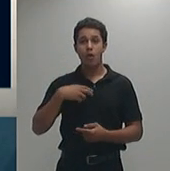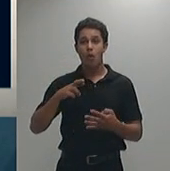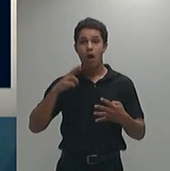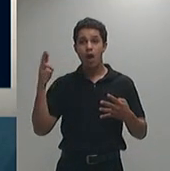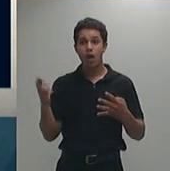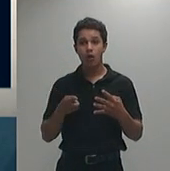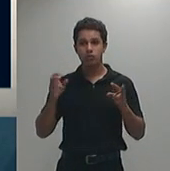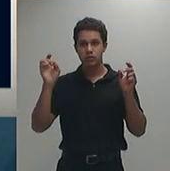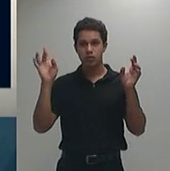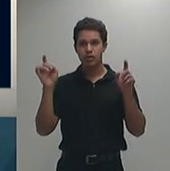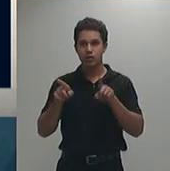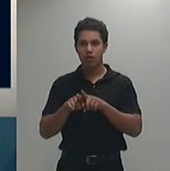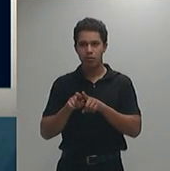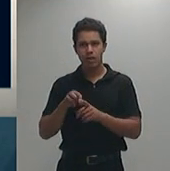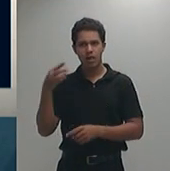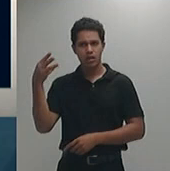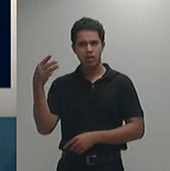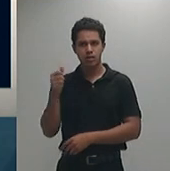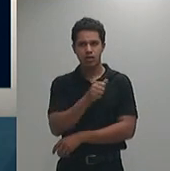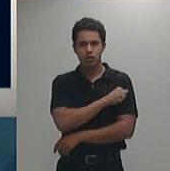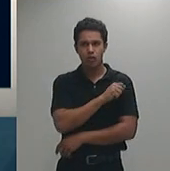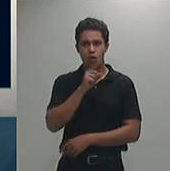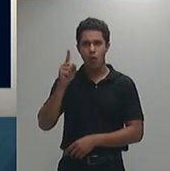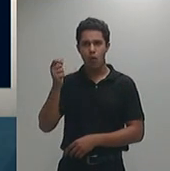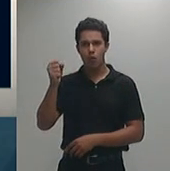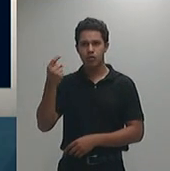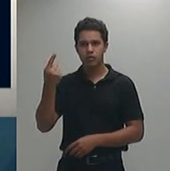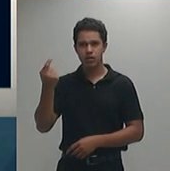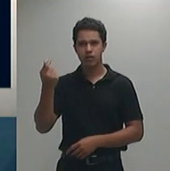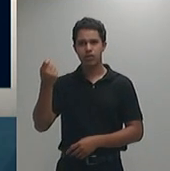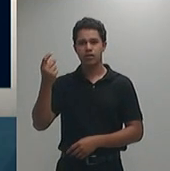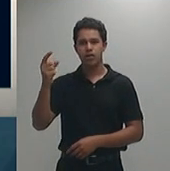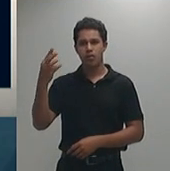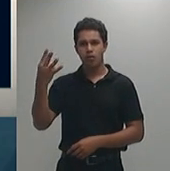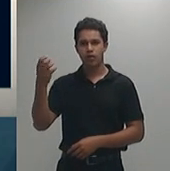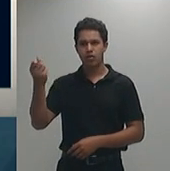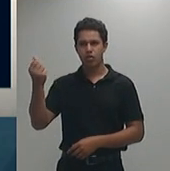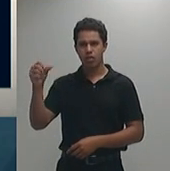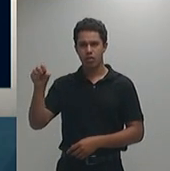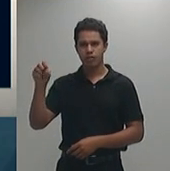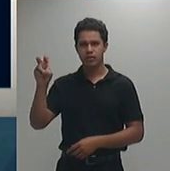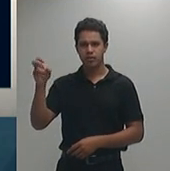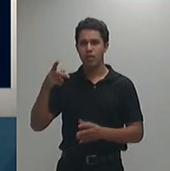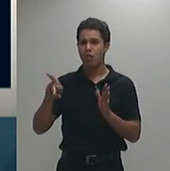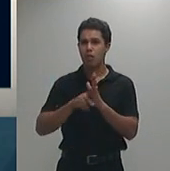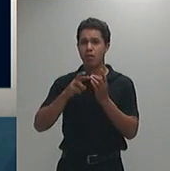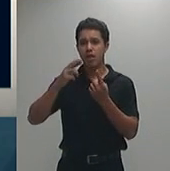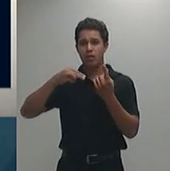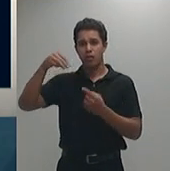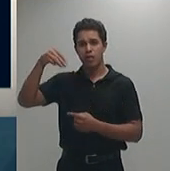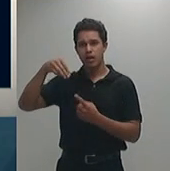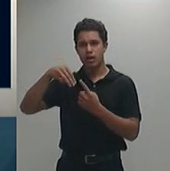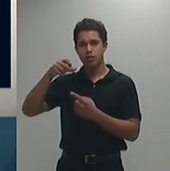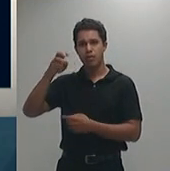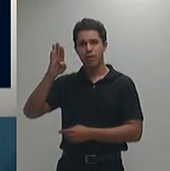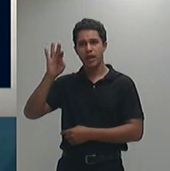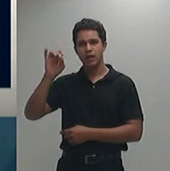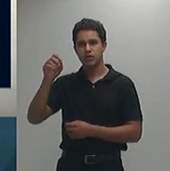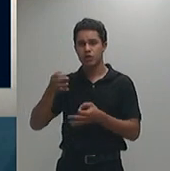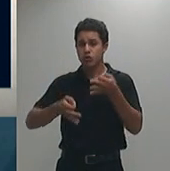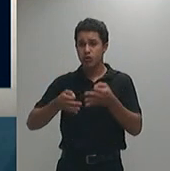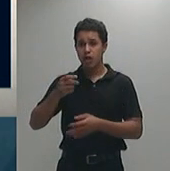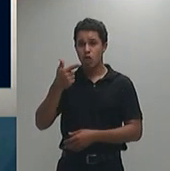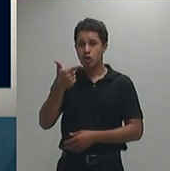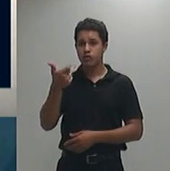também da terceira turma um 818 495 relator Ministro bellizze julgado em 2019